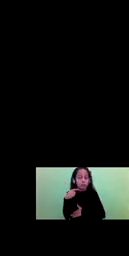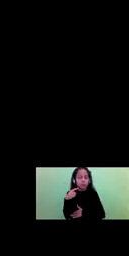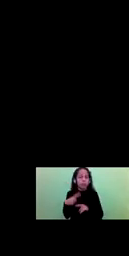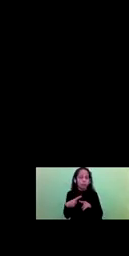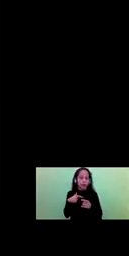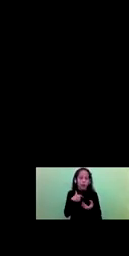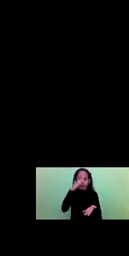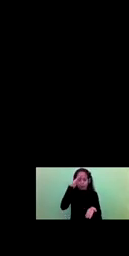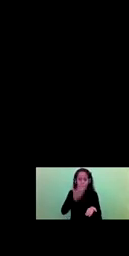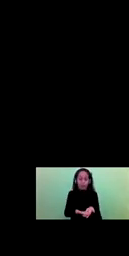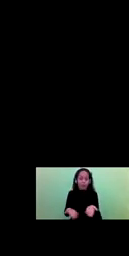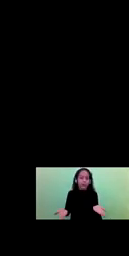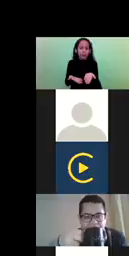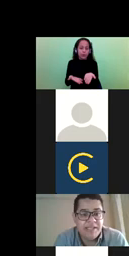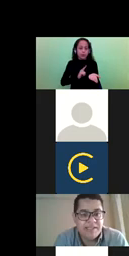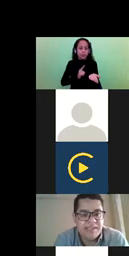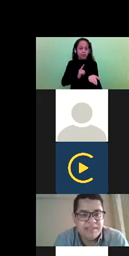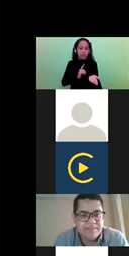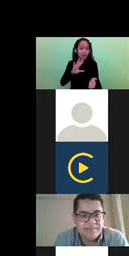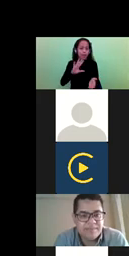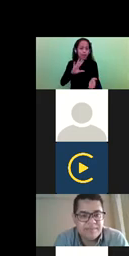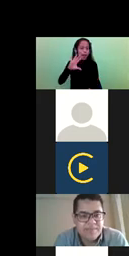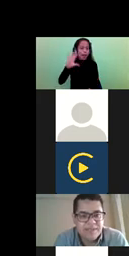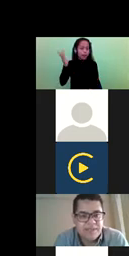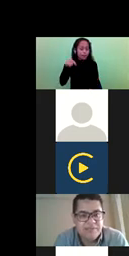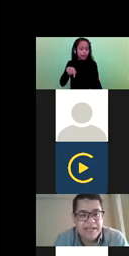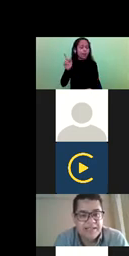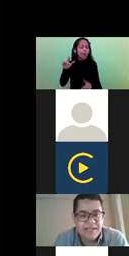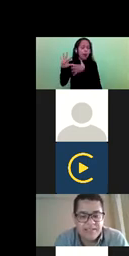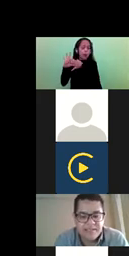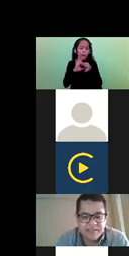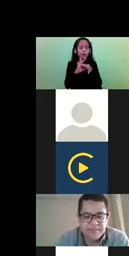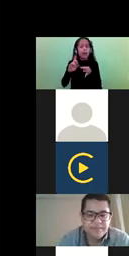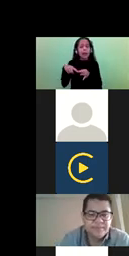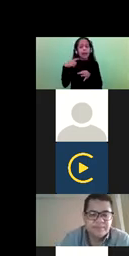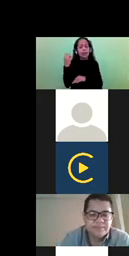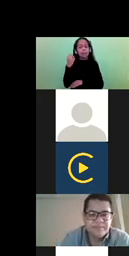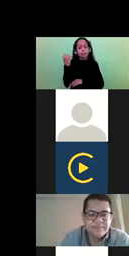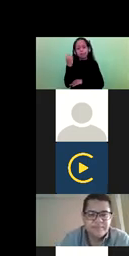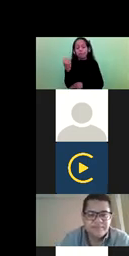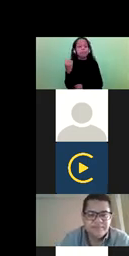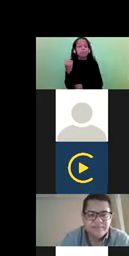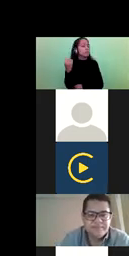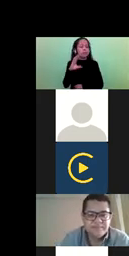nós estamos numa conjuntura de crises. E várias crises.